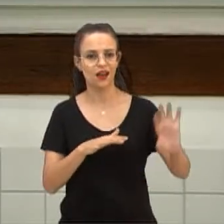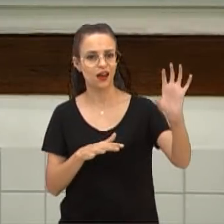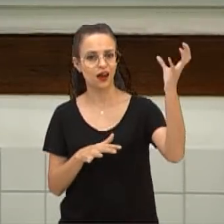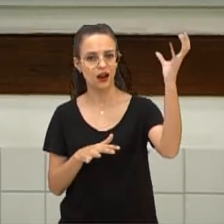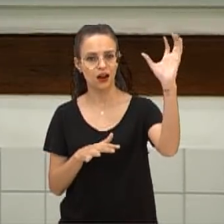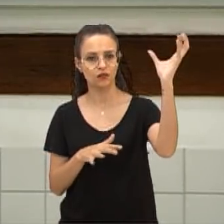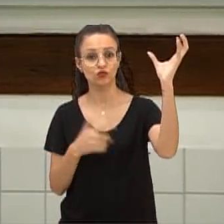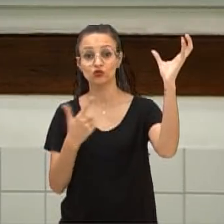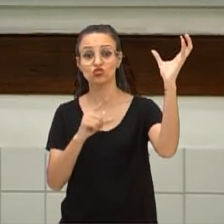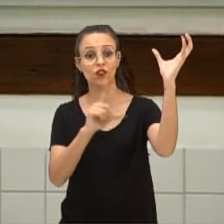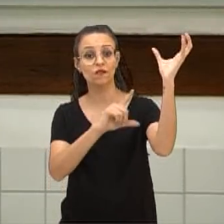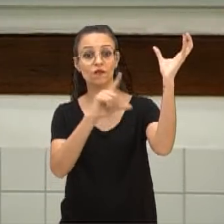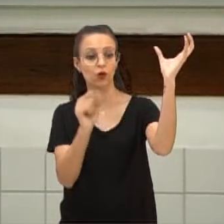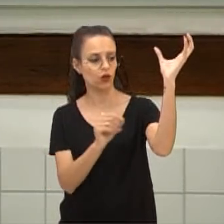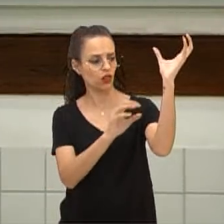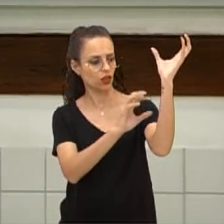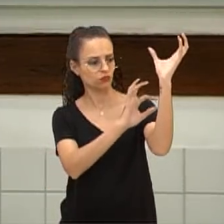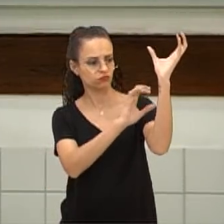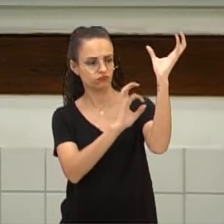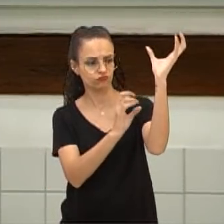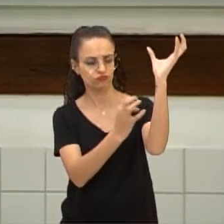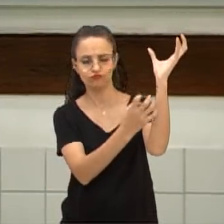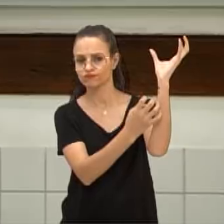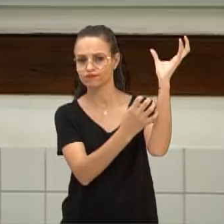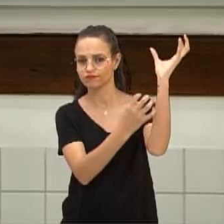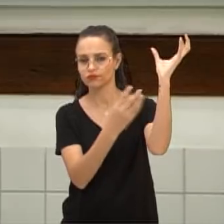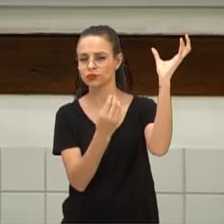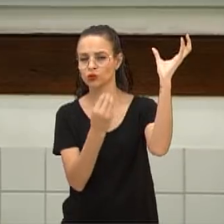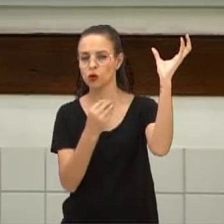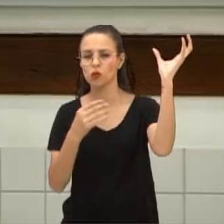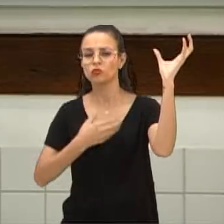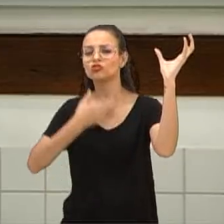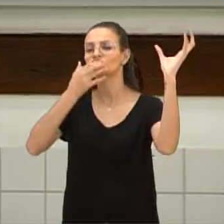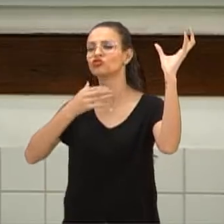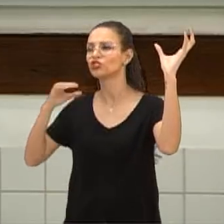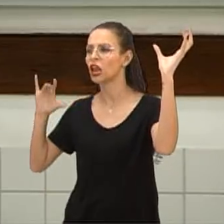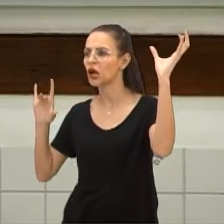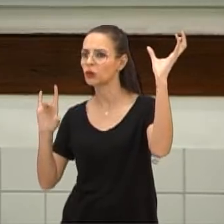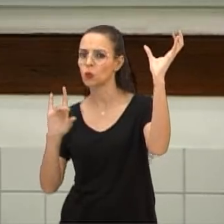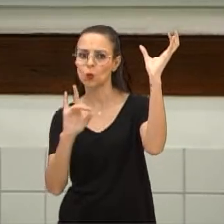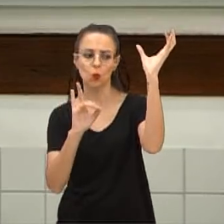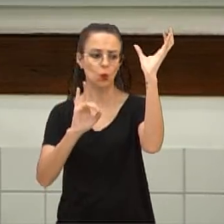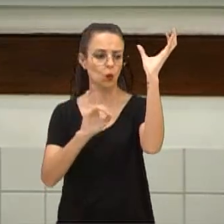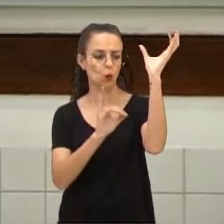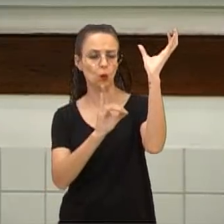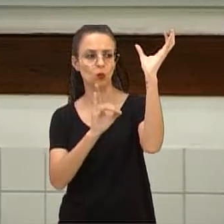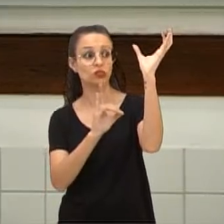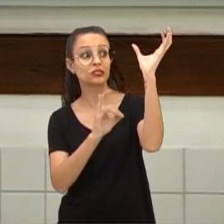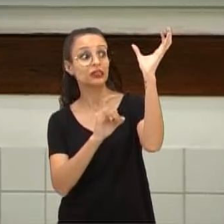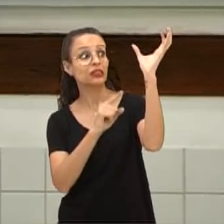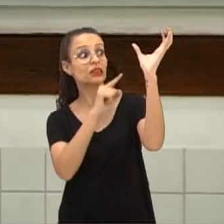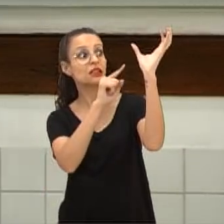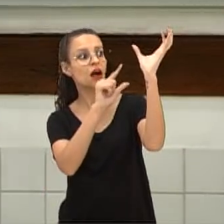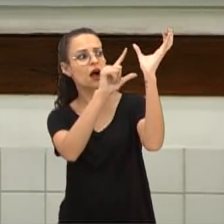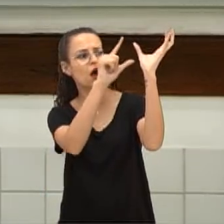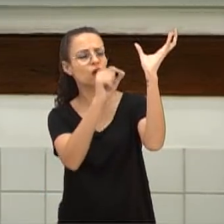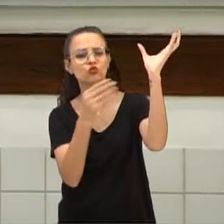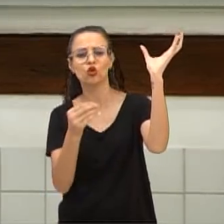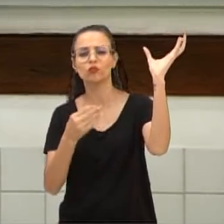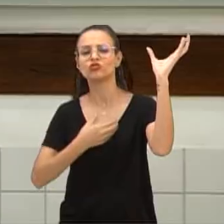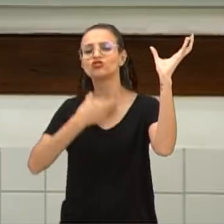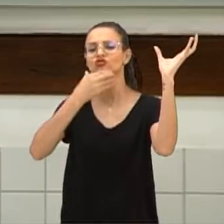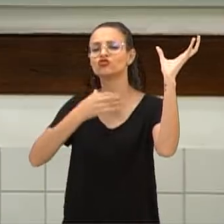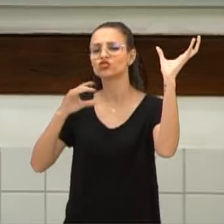tinham mais folhas numa altura razoável, só muito altas. As girafas